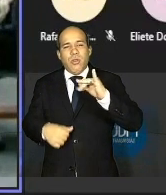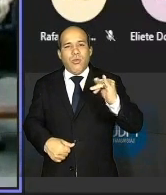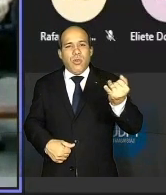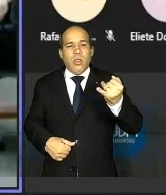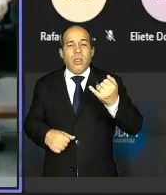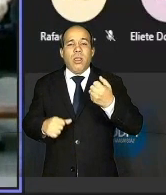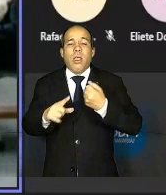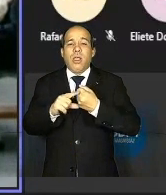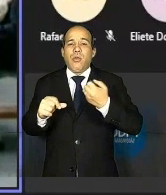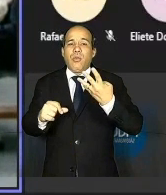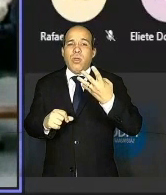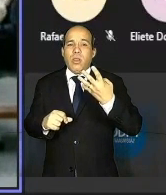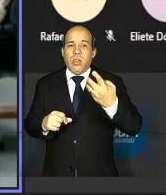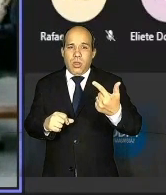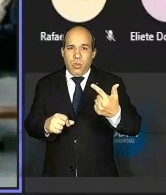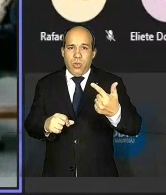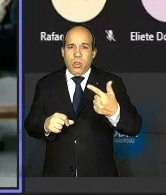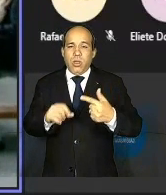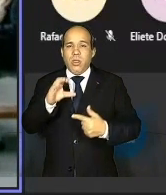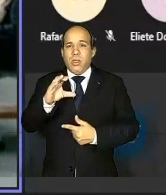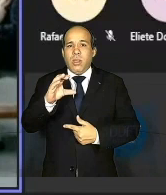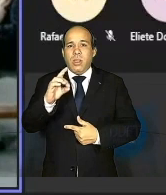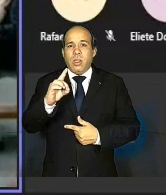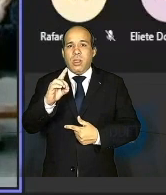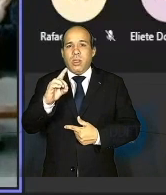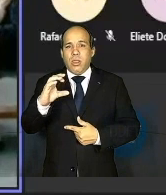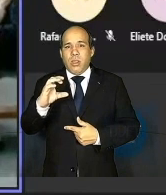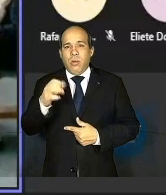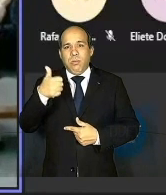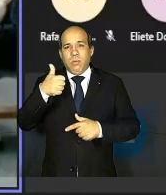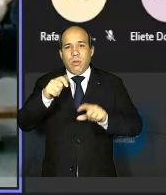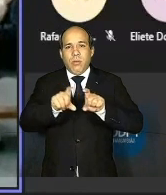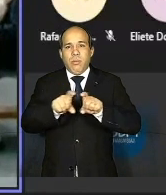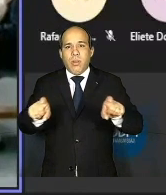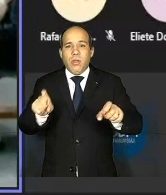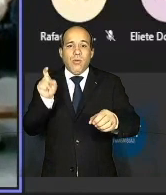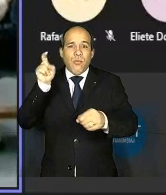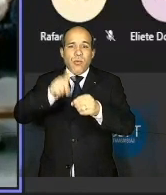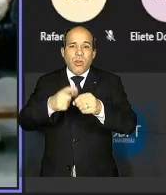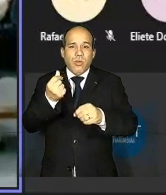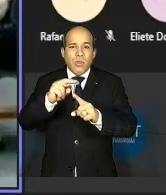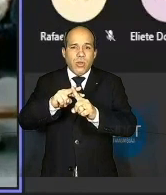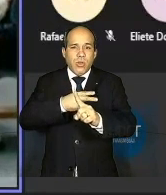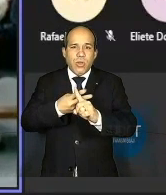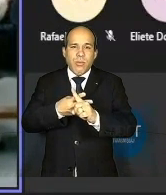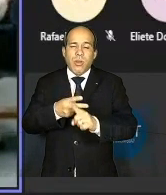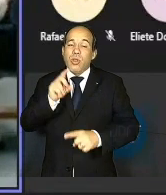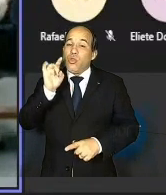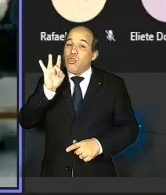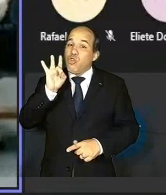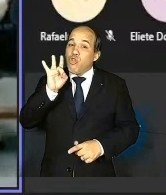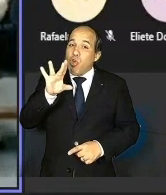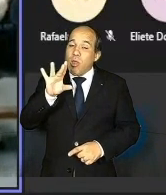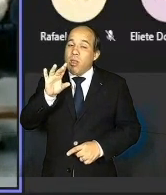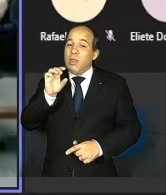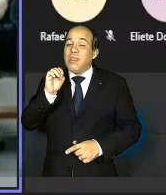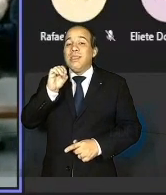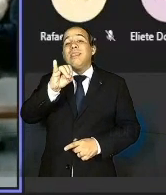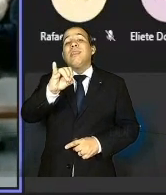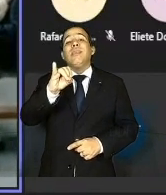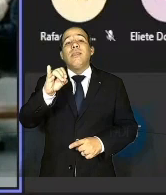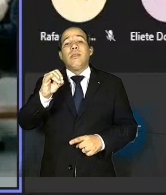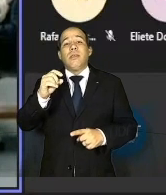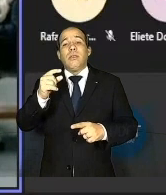do STJ, o artigo 42, parágrafo único do CDC deve ser interpretado de modo que a devolução em dobro só